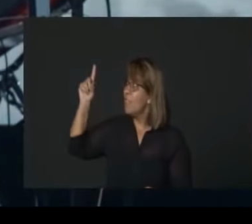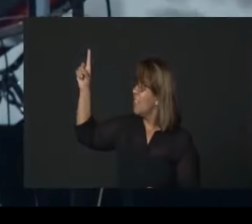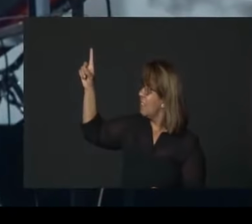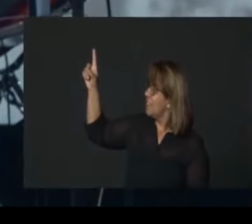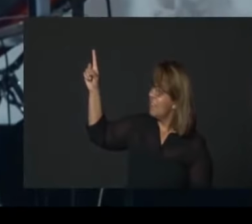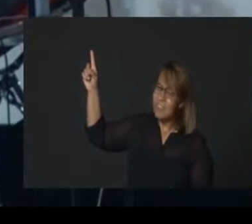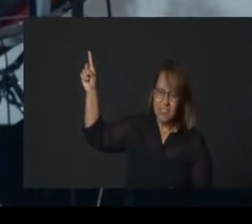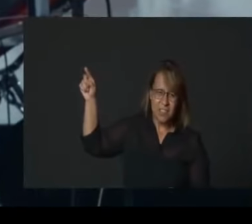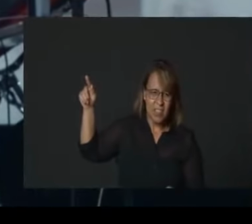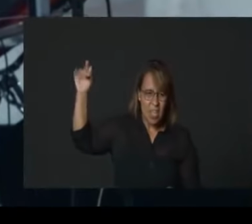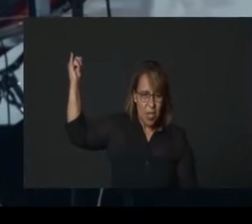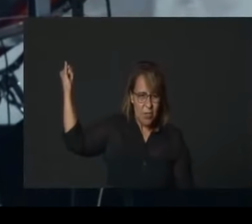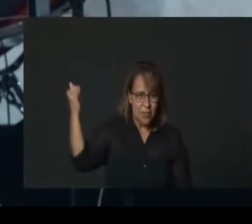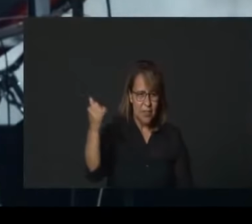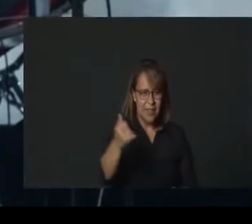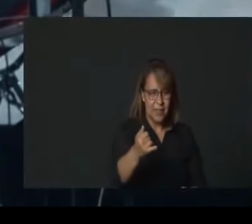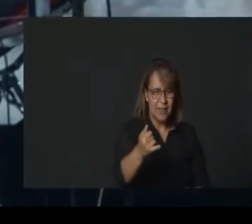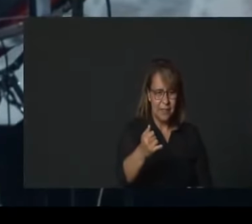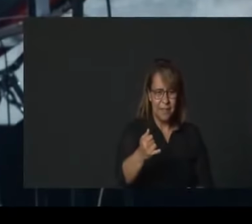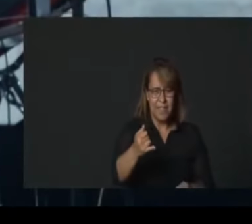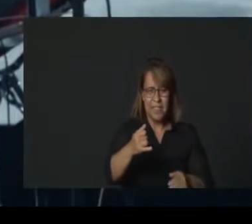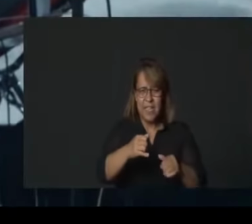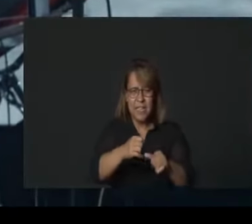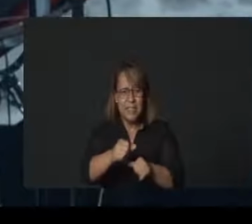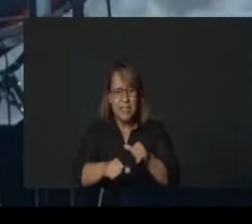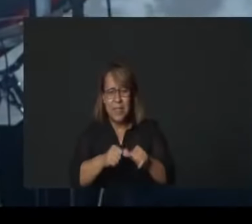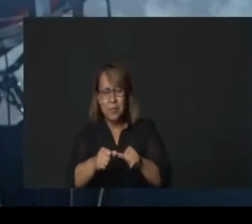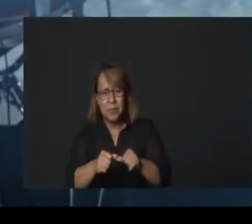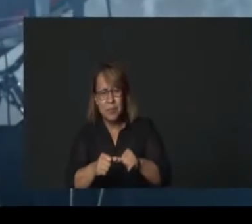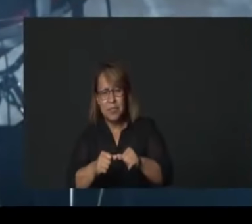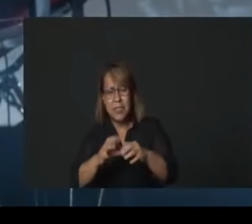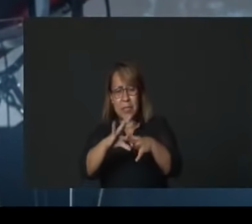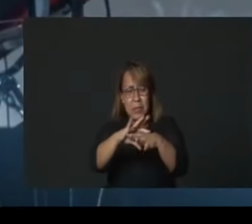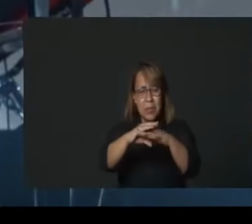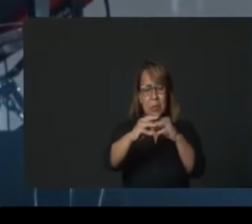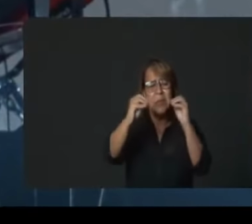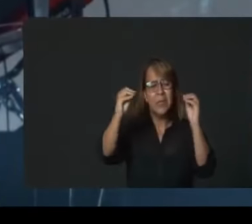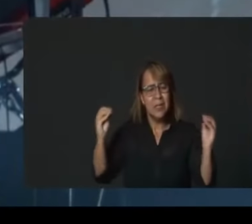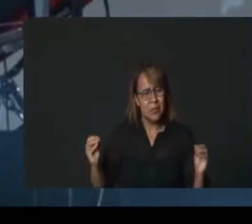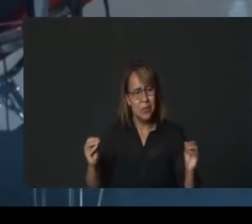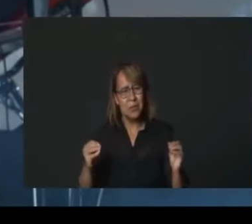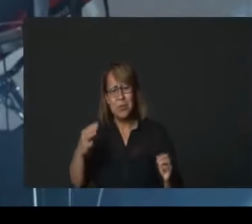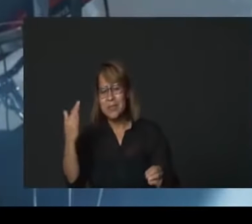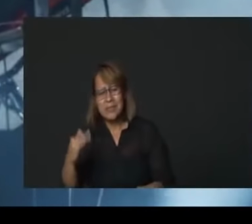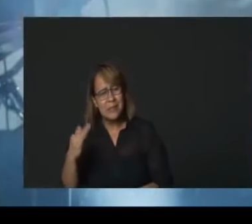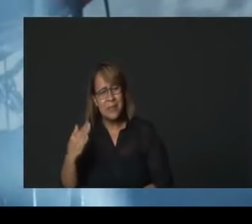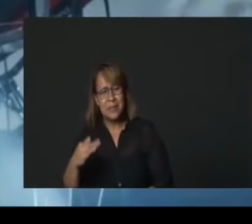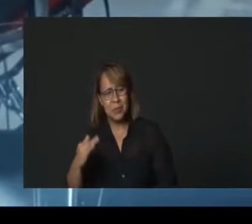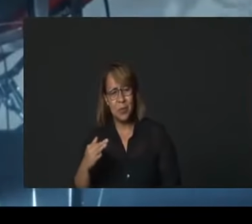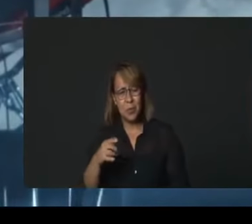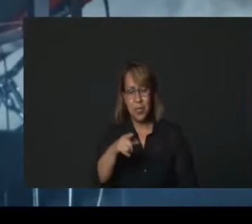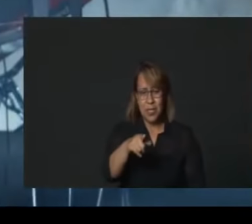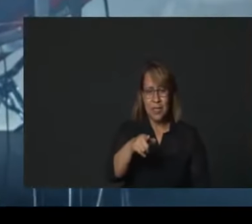as feridas de um soldado, transformo em experiências e